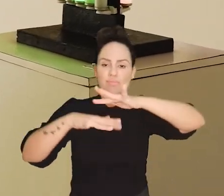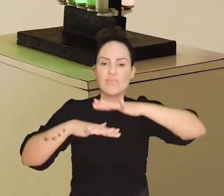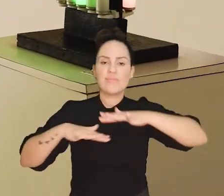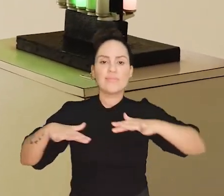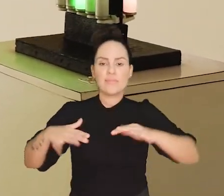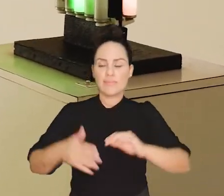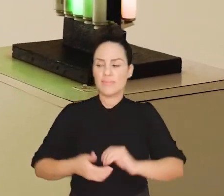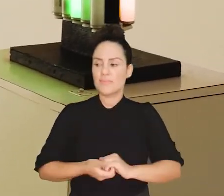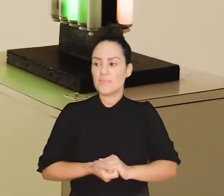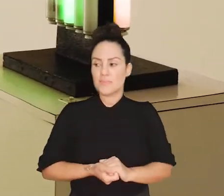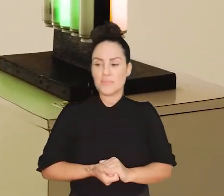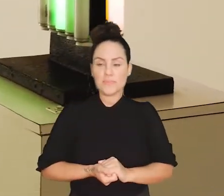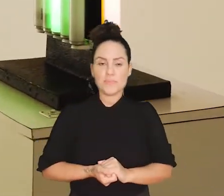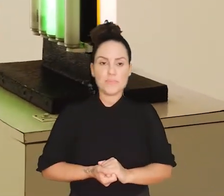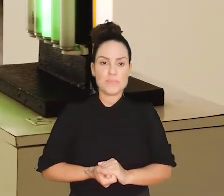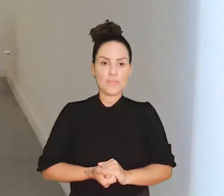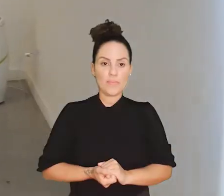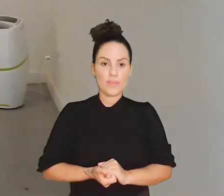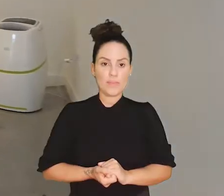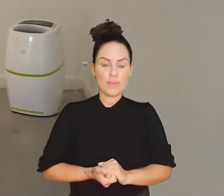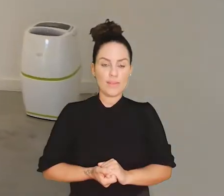pelo espaço do museu.